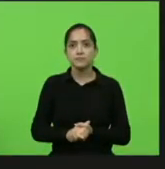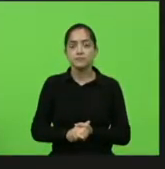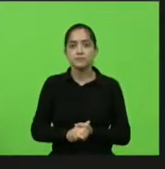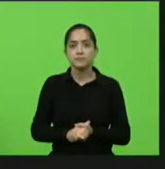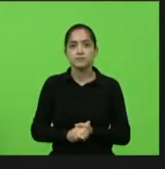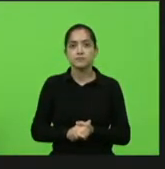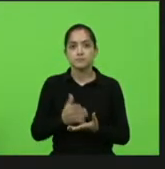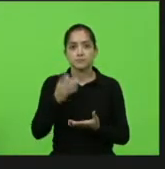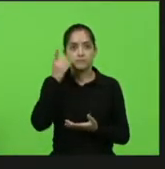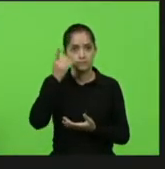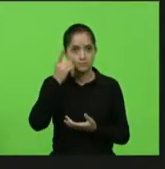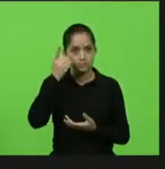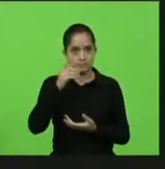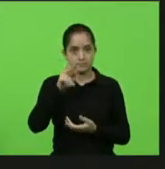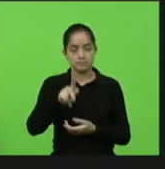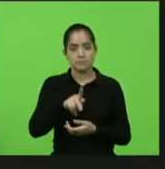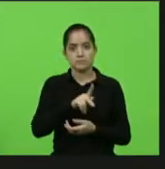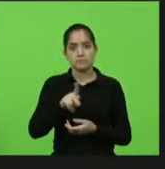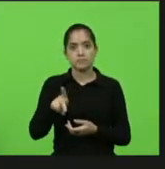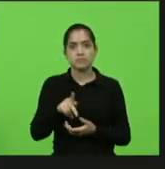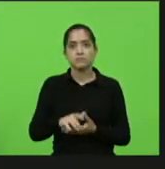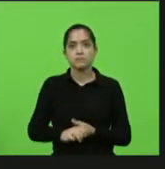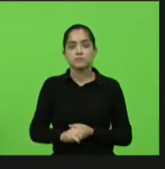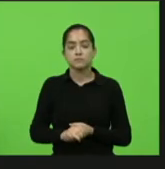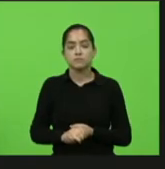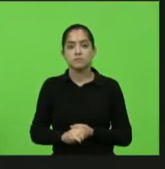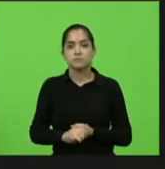Padre Pedro, por 10 minutos, deputado.